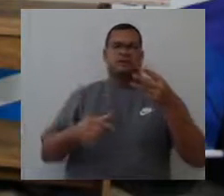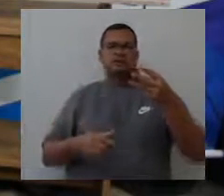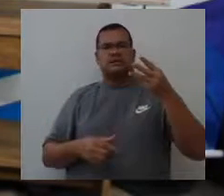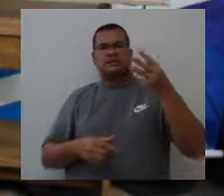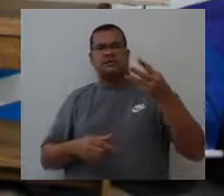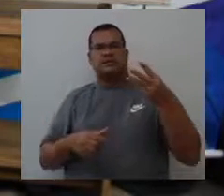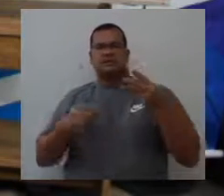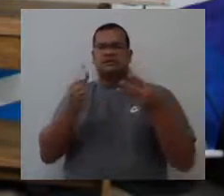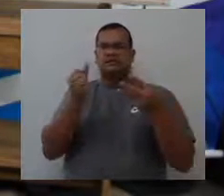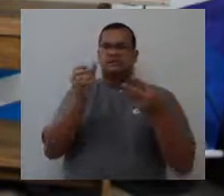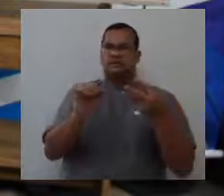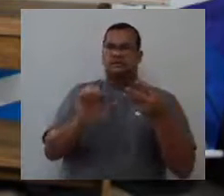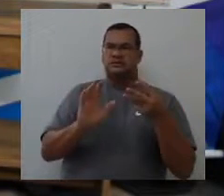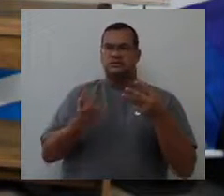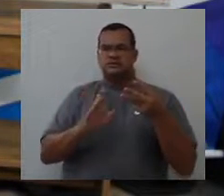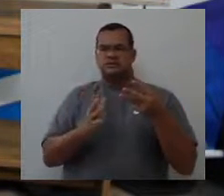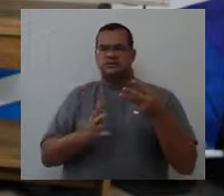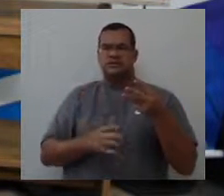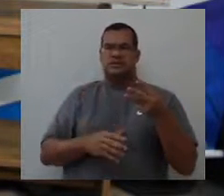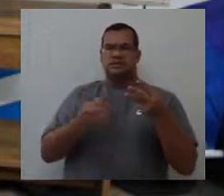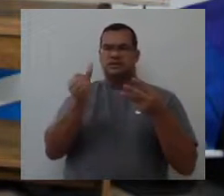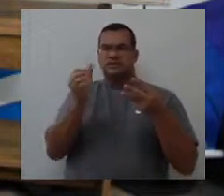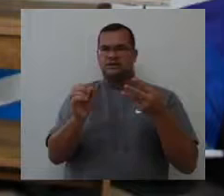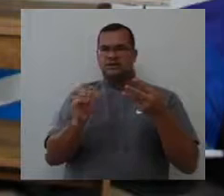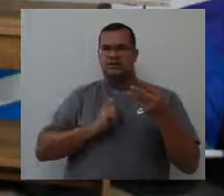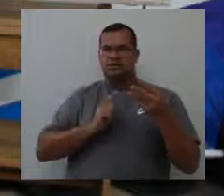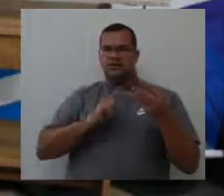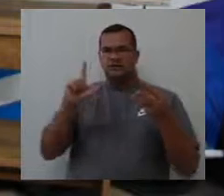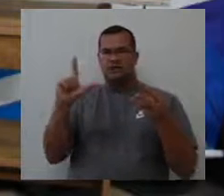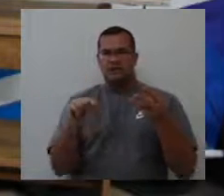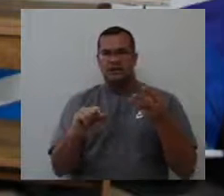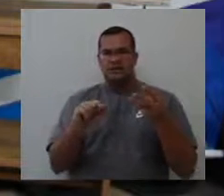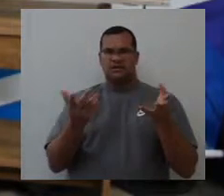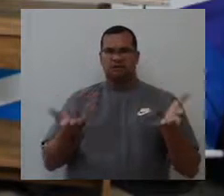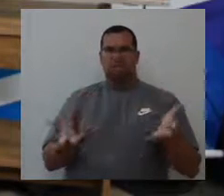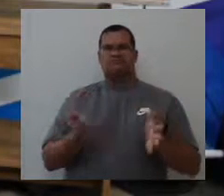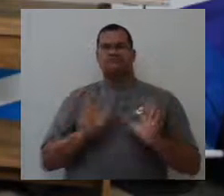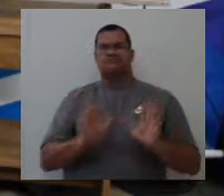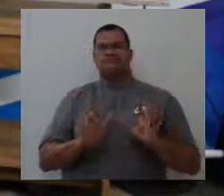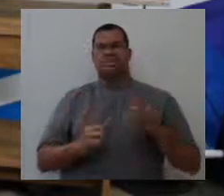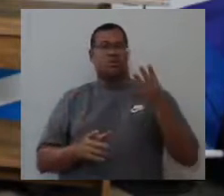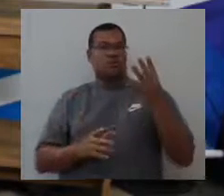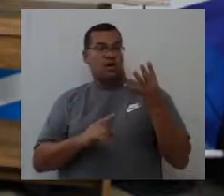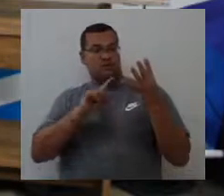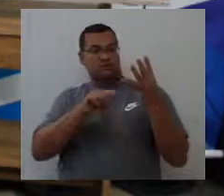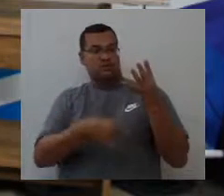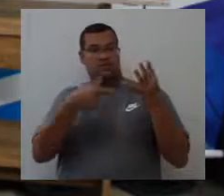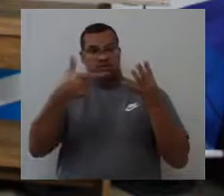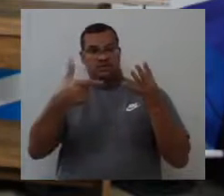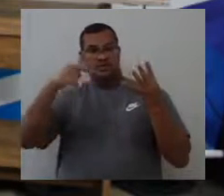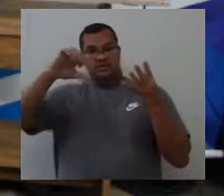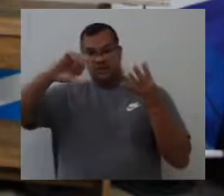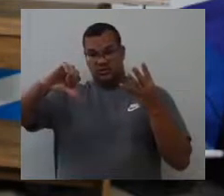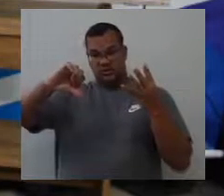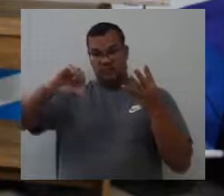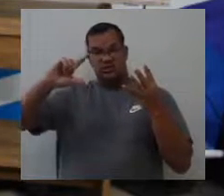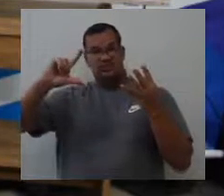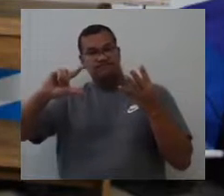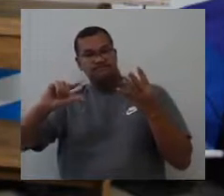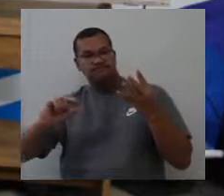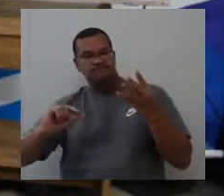bem perto de R$ 3,60. Tu percebeu que houve uma queda no preço? De R$ 4,29 para